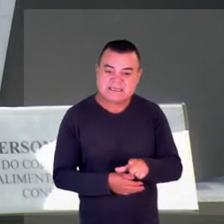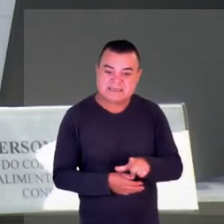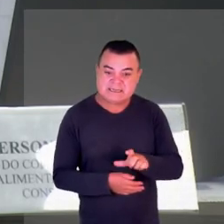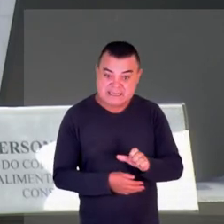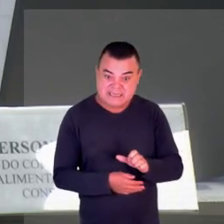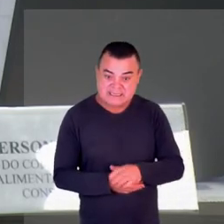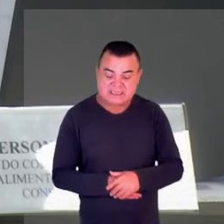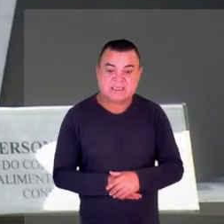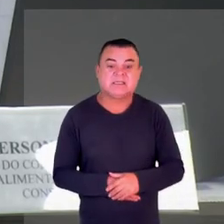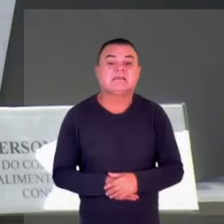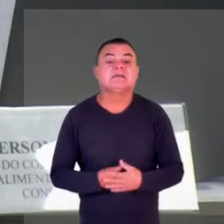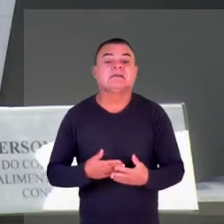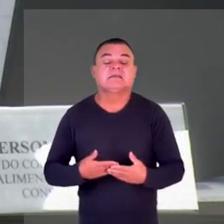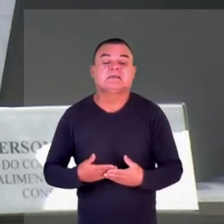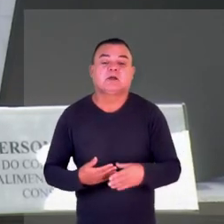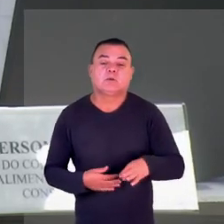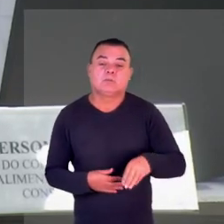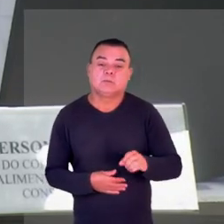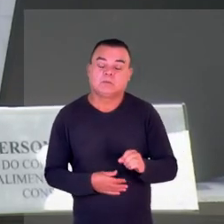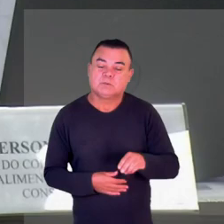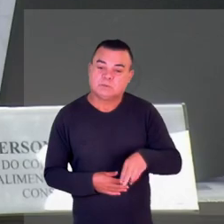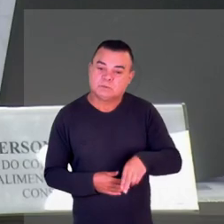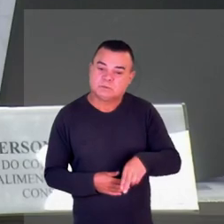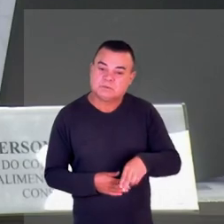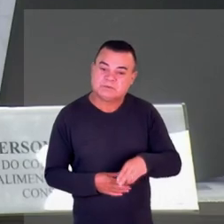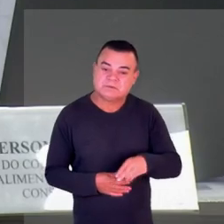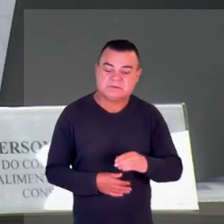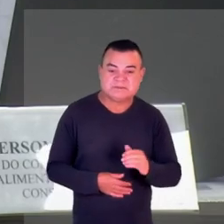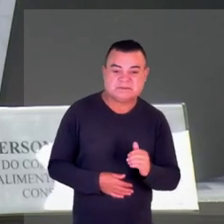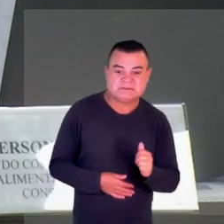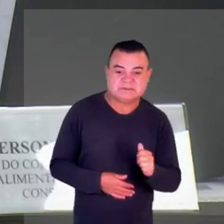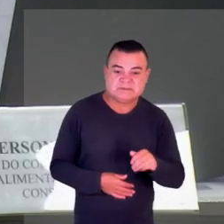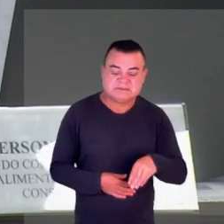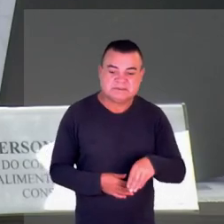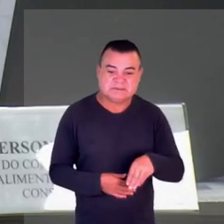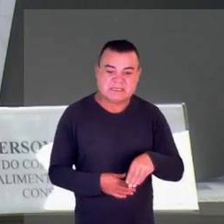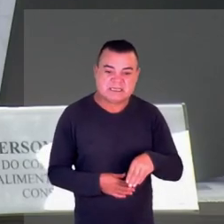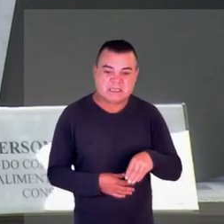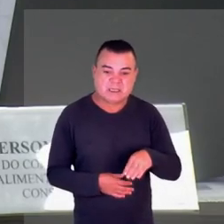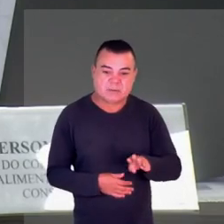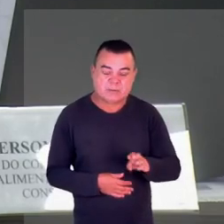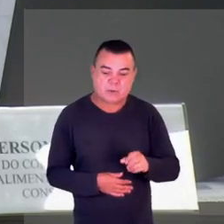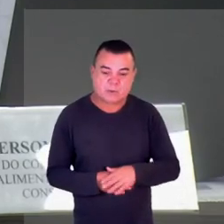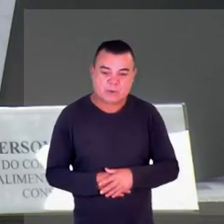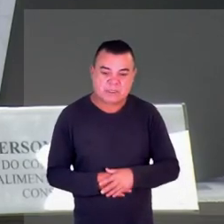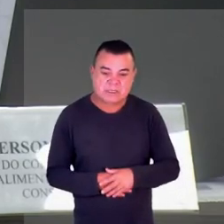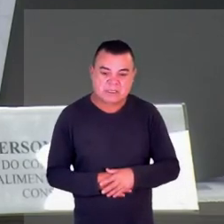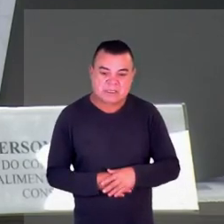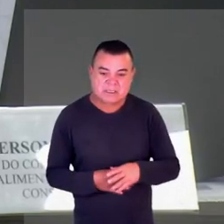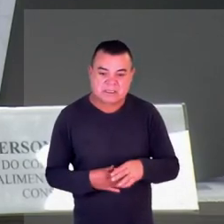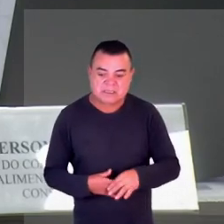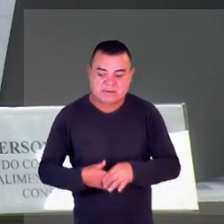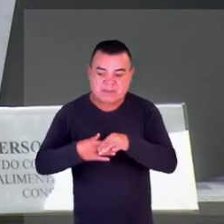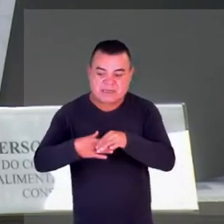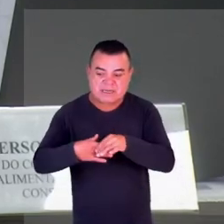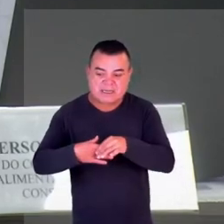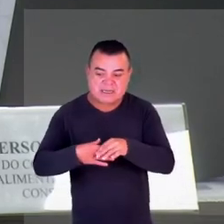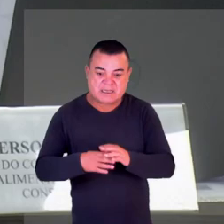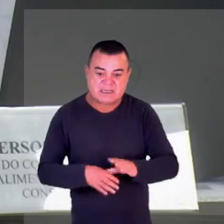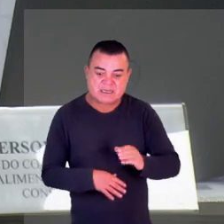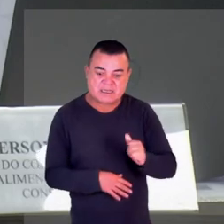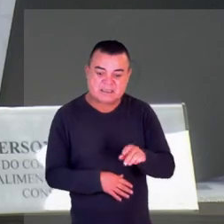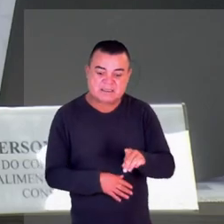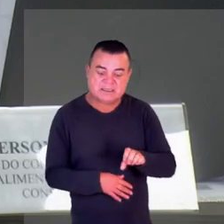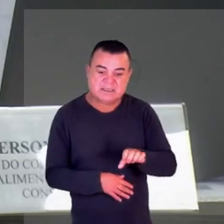mais unindo outras com outras empresas que é dominada a cadeia do do da semente